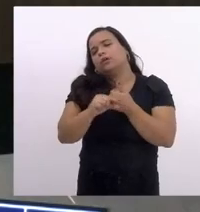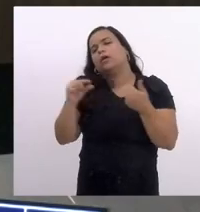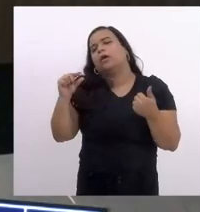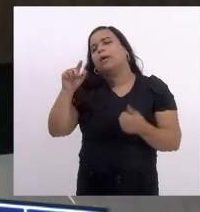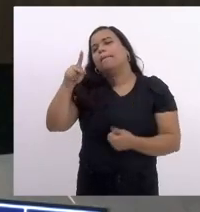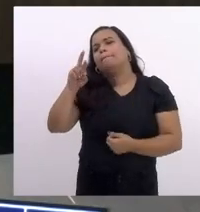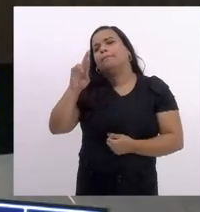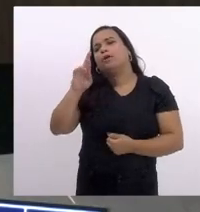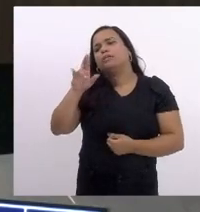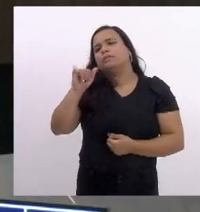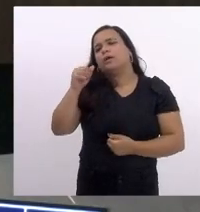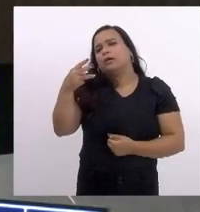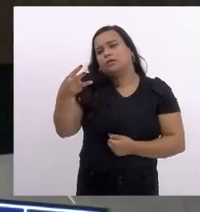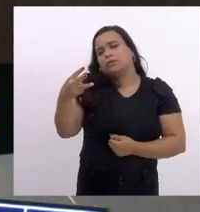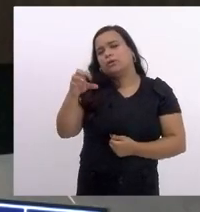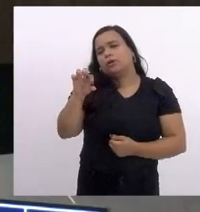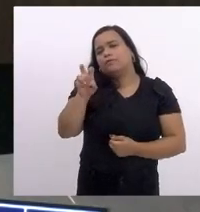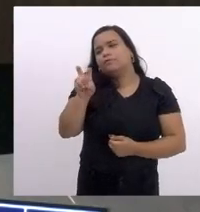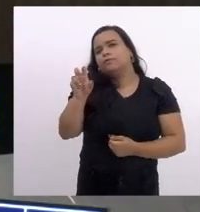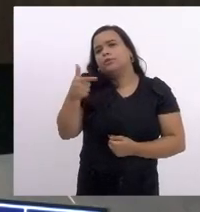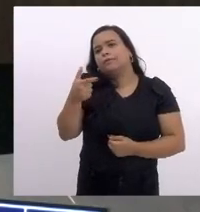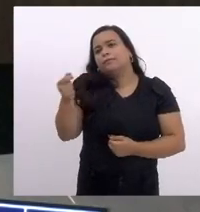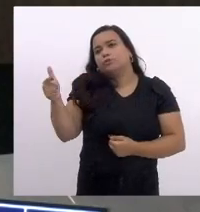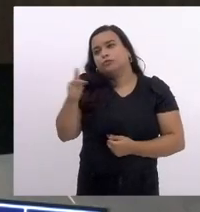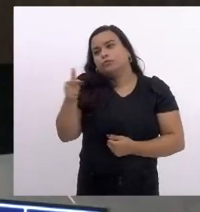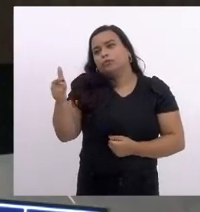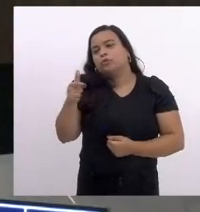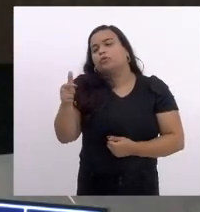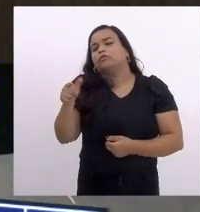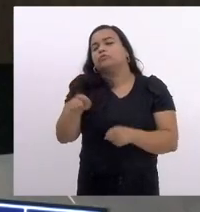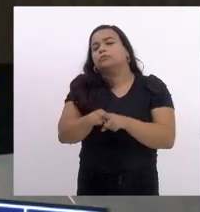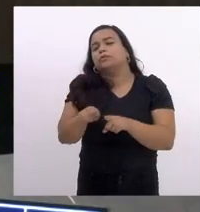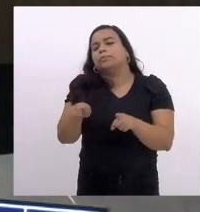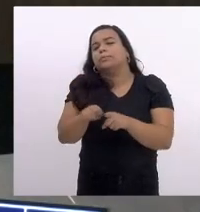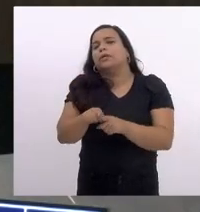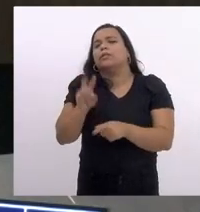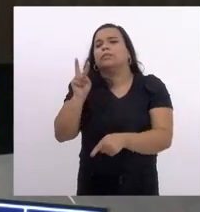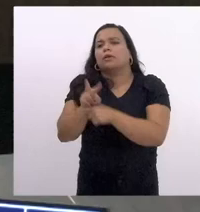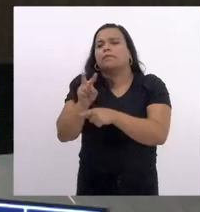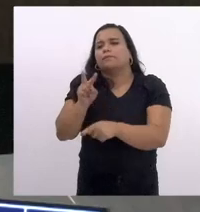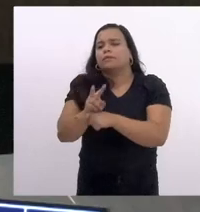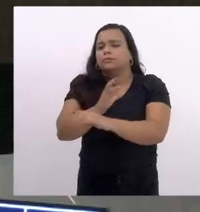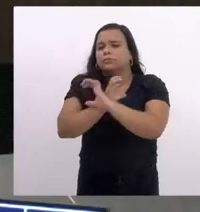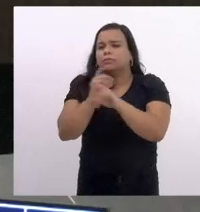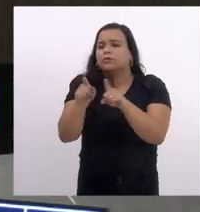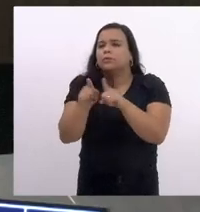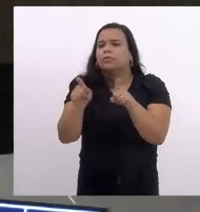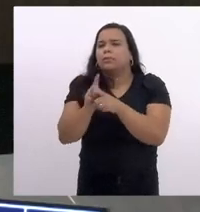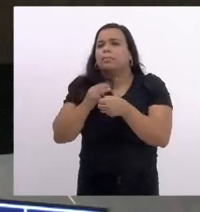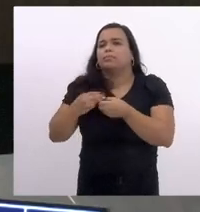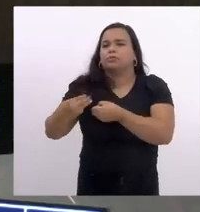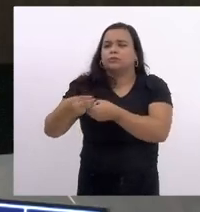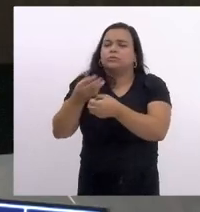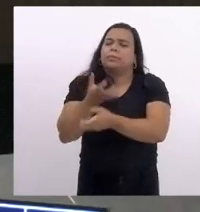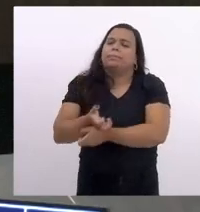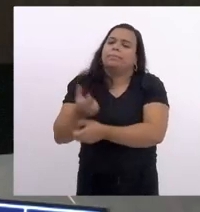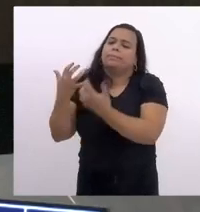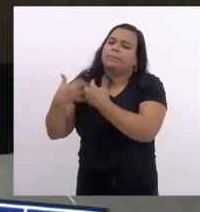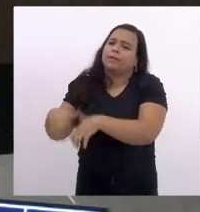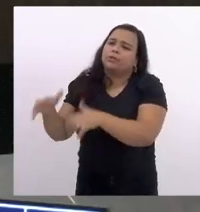do Secretário Nacional de Proteção e Defesa Civil e pelo município de Petrópolis, por meio do